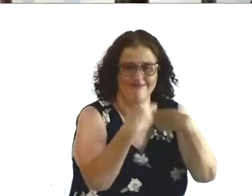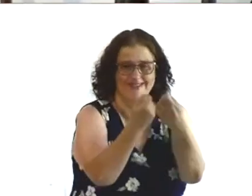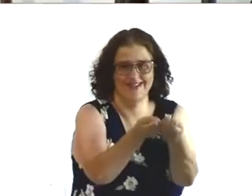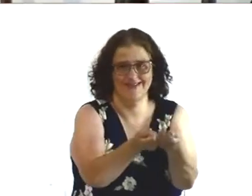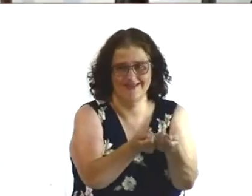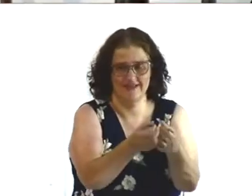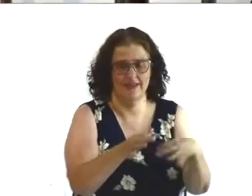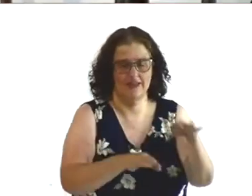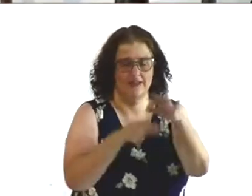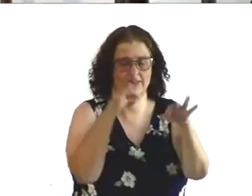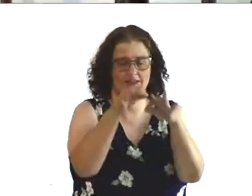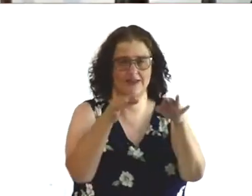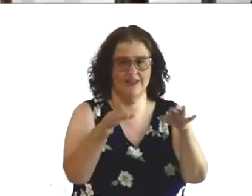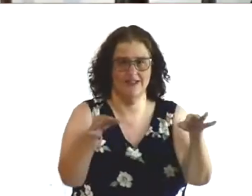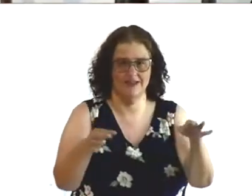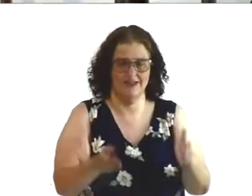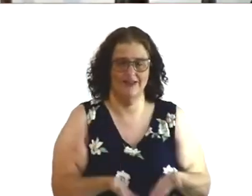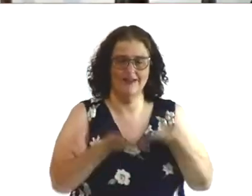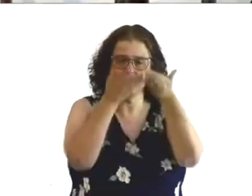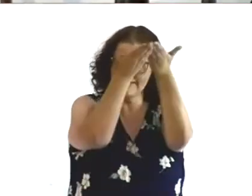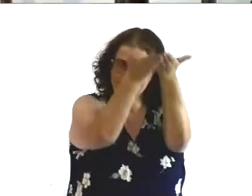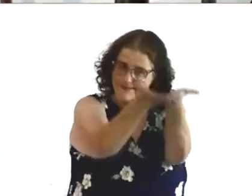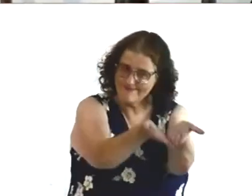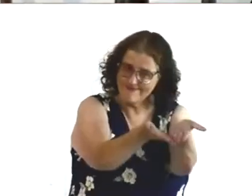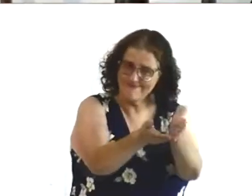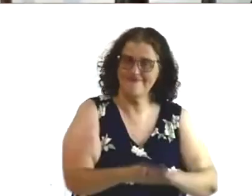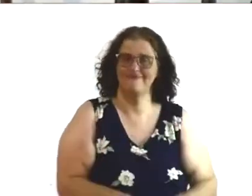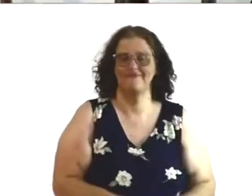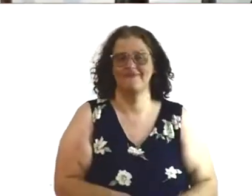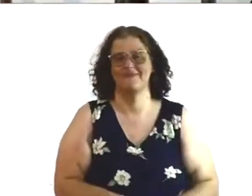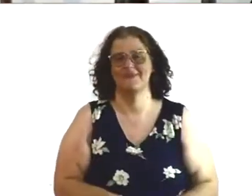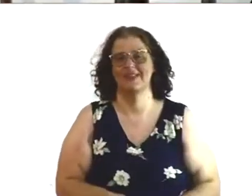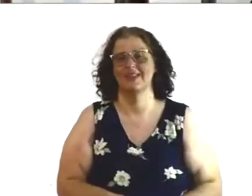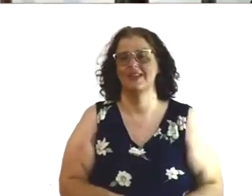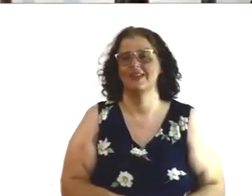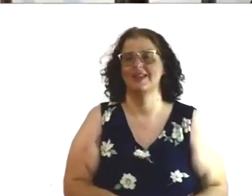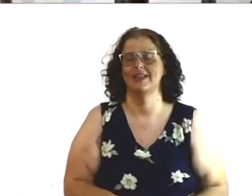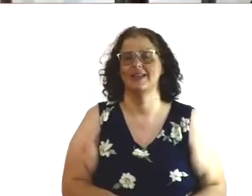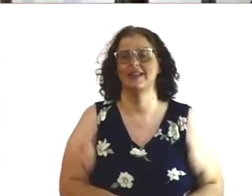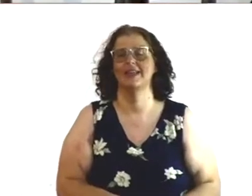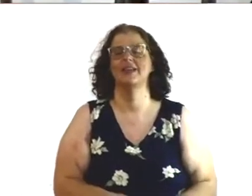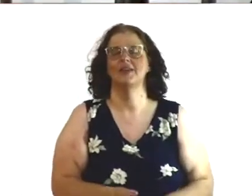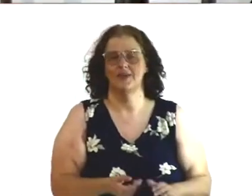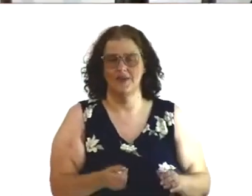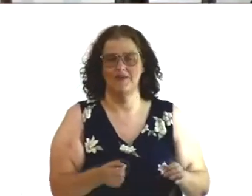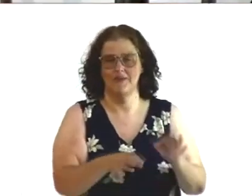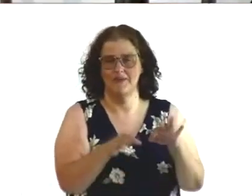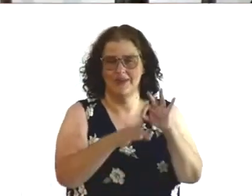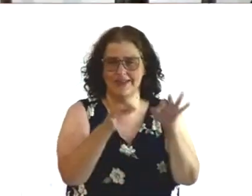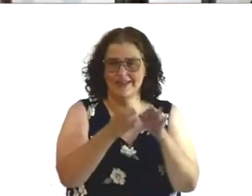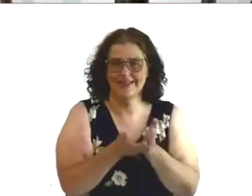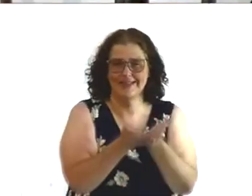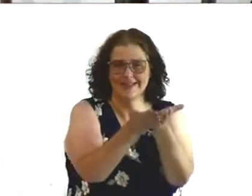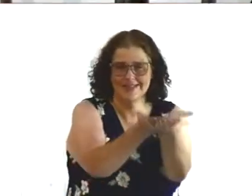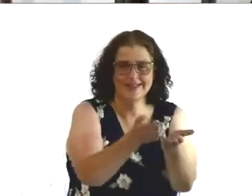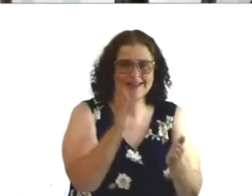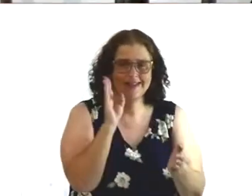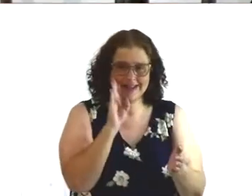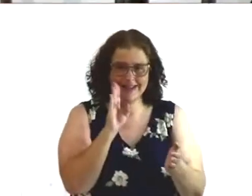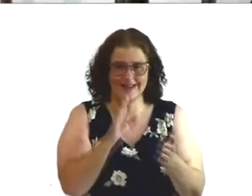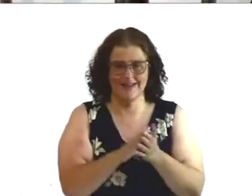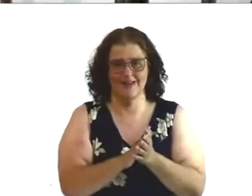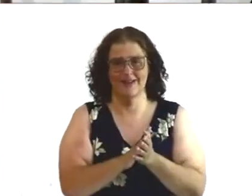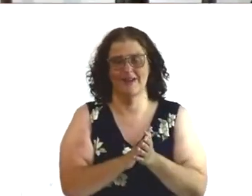os presentes deles, os presentes dos adoradores são muito interessantes. A tradição conta, isso é